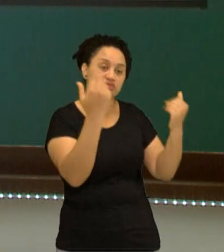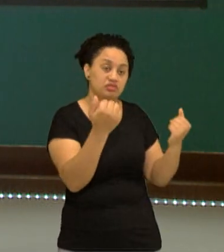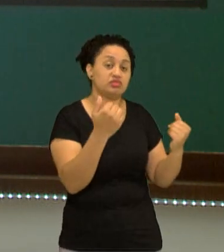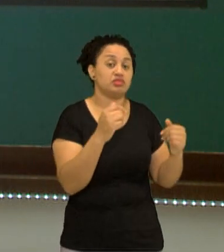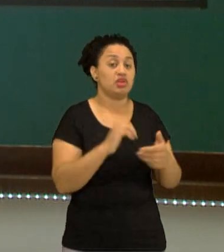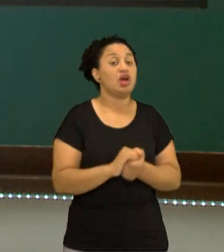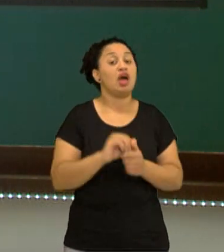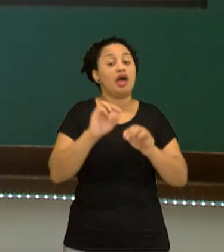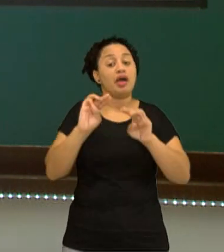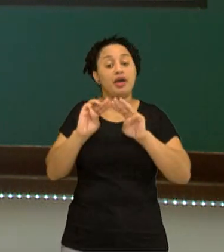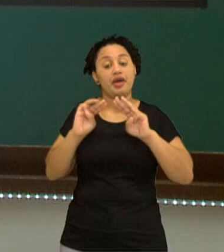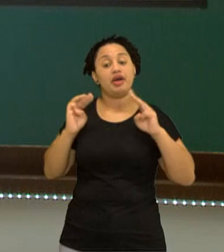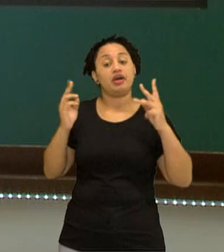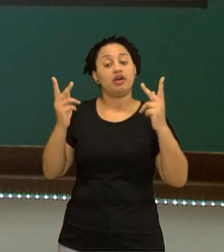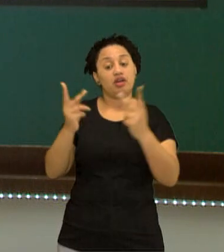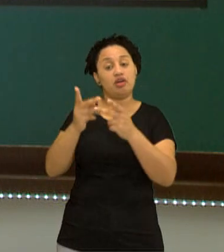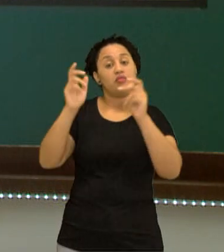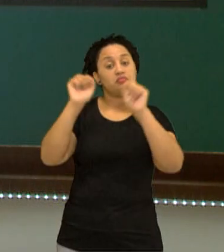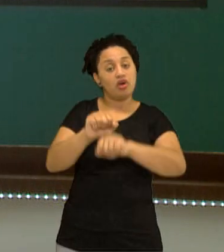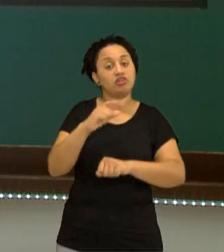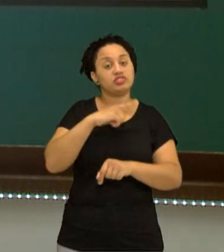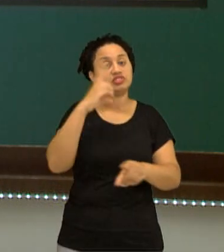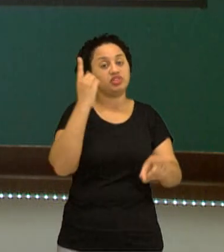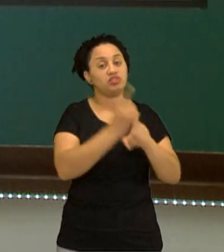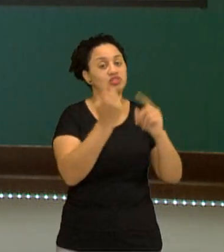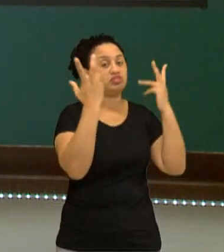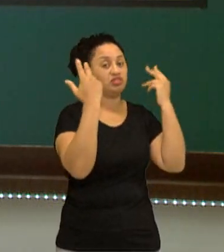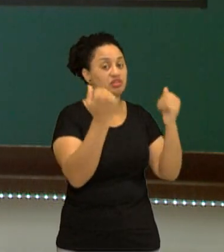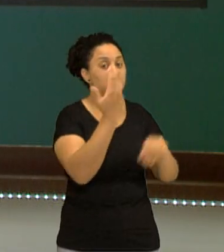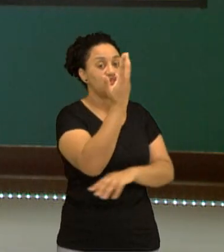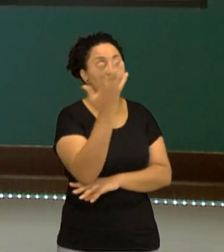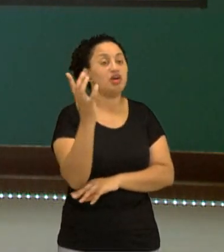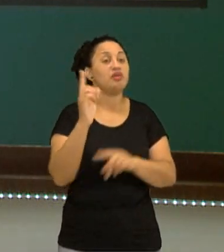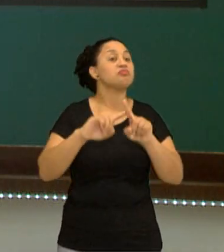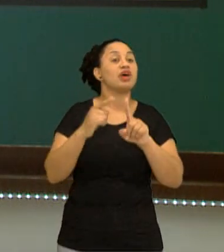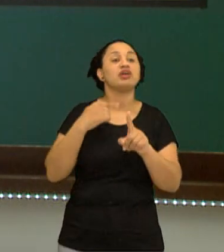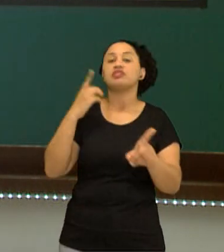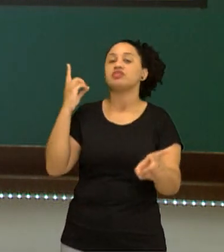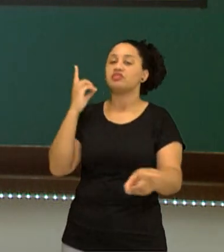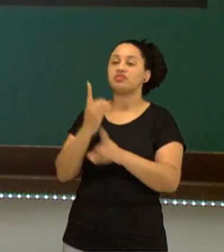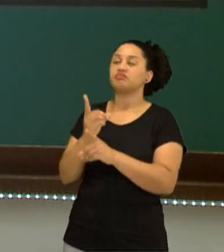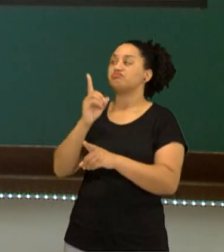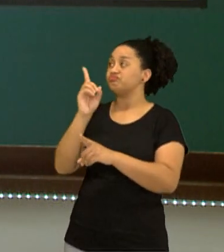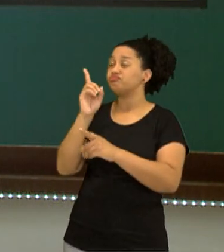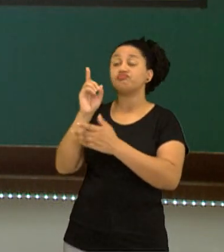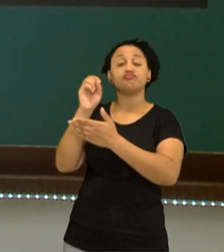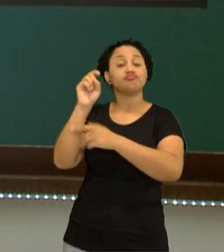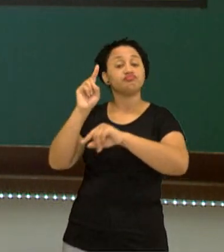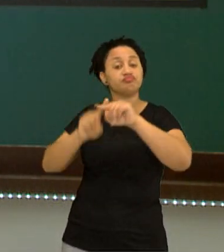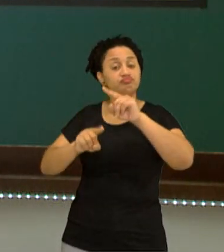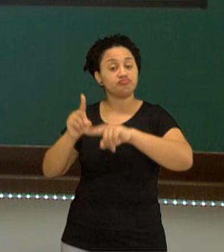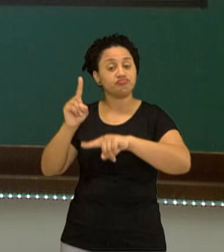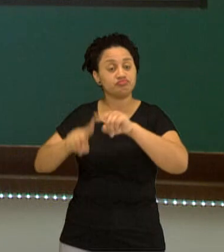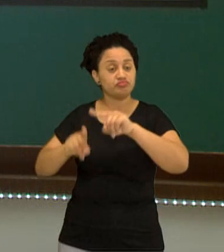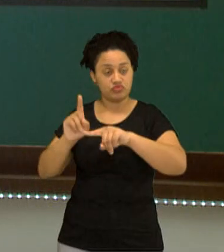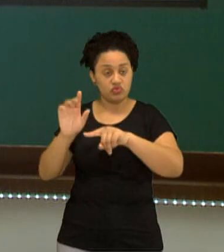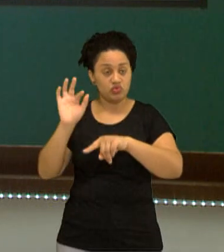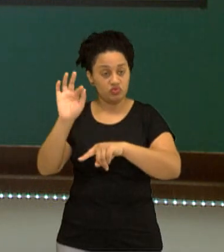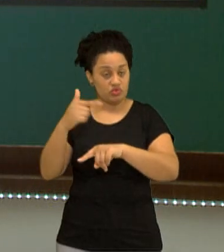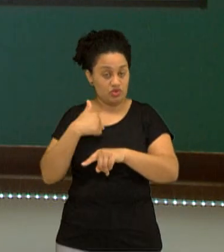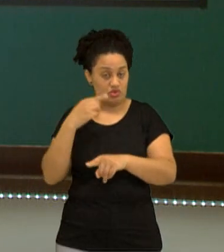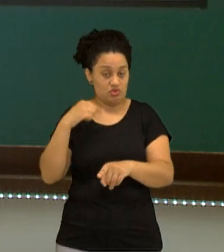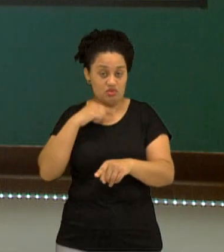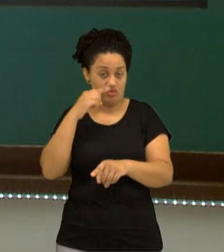sua matéria-prima pode ser até da natureza, mas nós não encontramos este produto final na